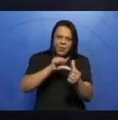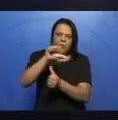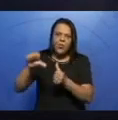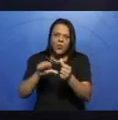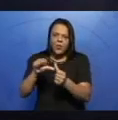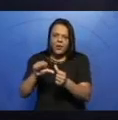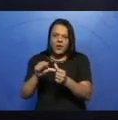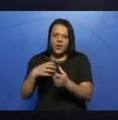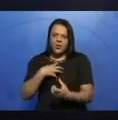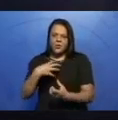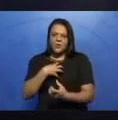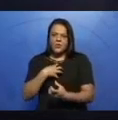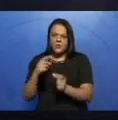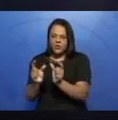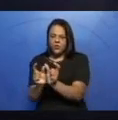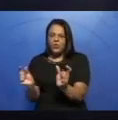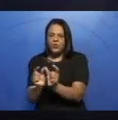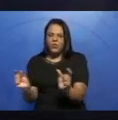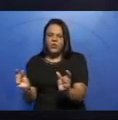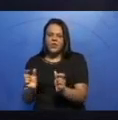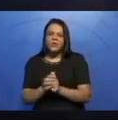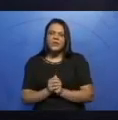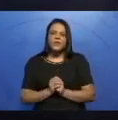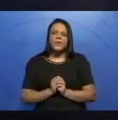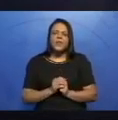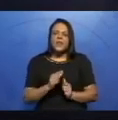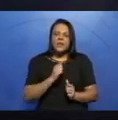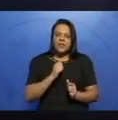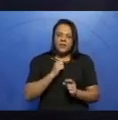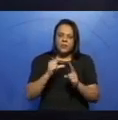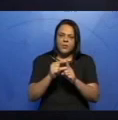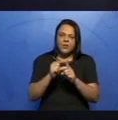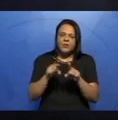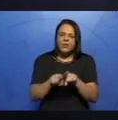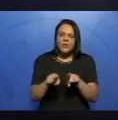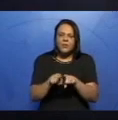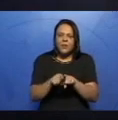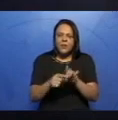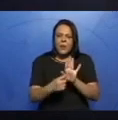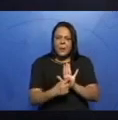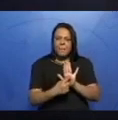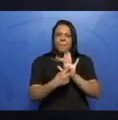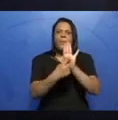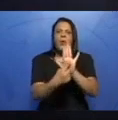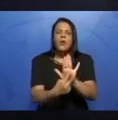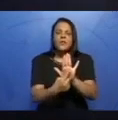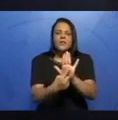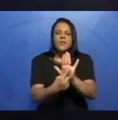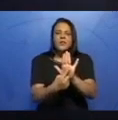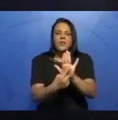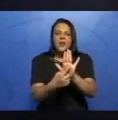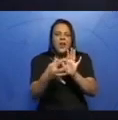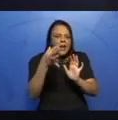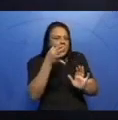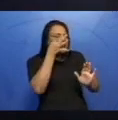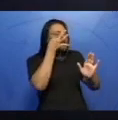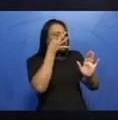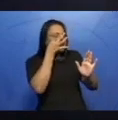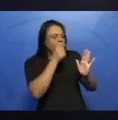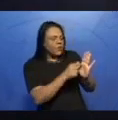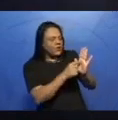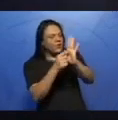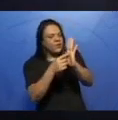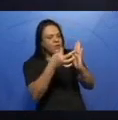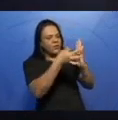De fato, realmente, sem dúvida alguma, são expressões que realçam, enfatizam, chamam a atenção.